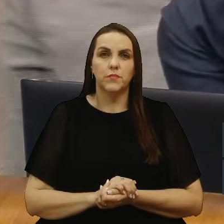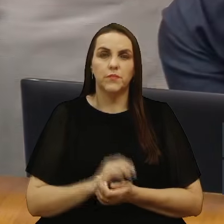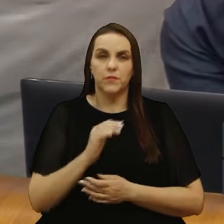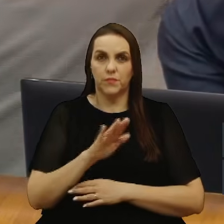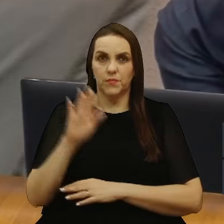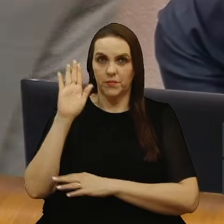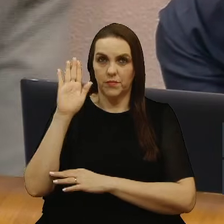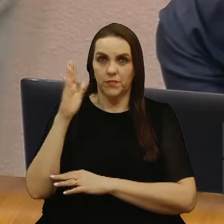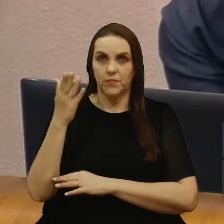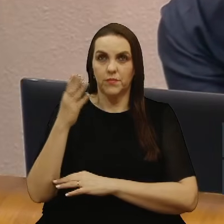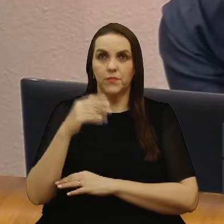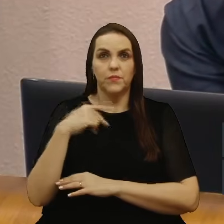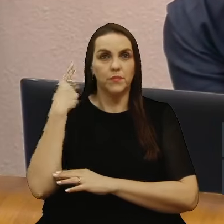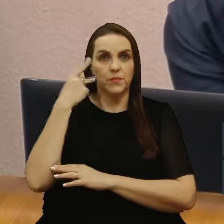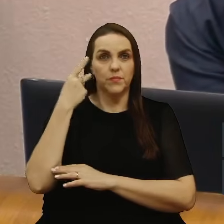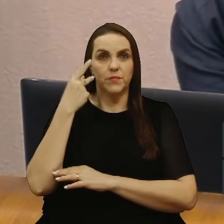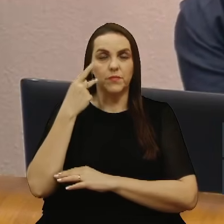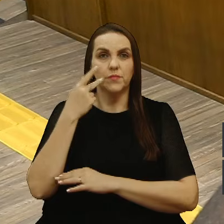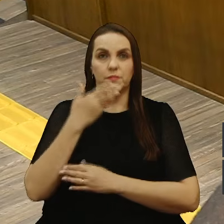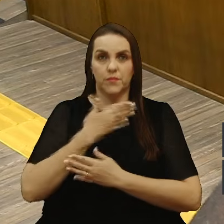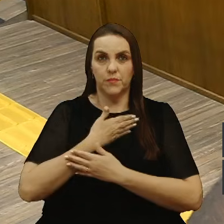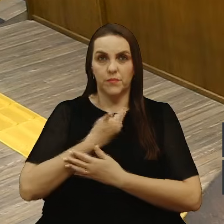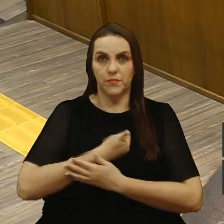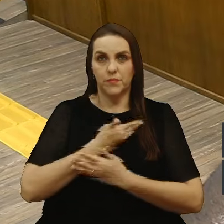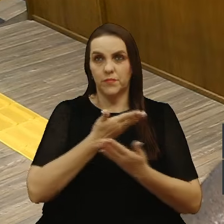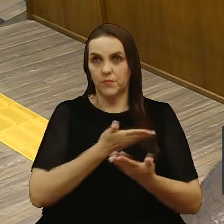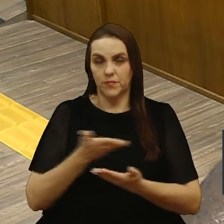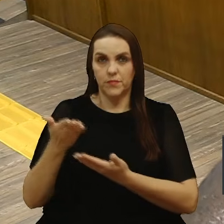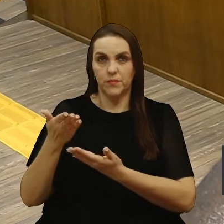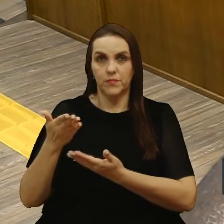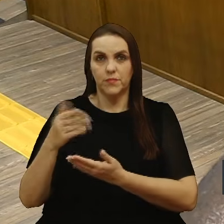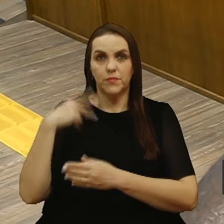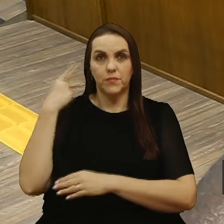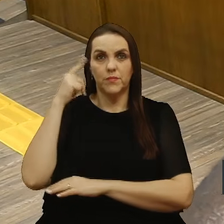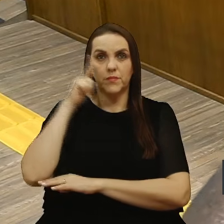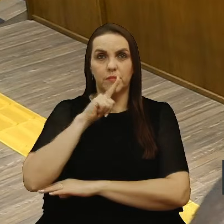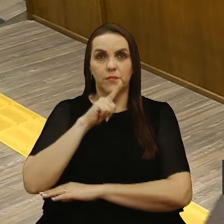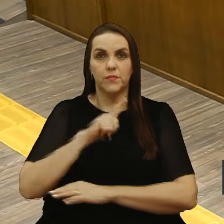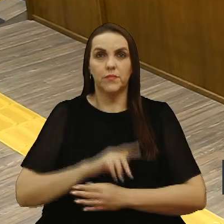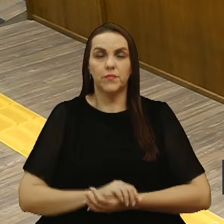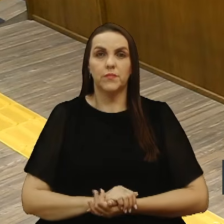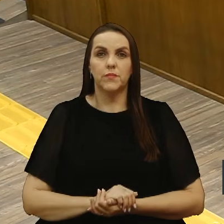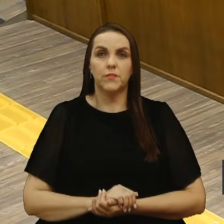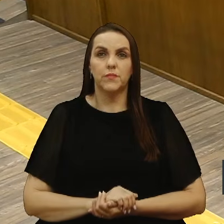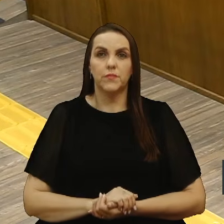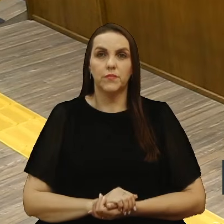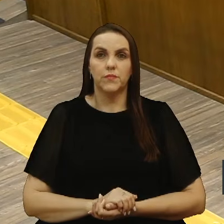palavra esse vereador, que passa os trabalhos ao vereador Lucas Carinhato.